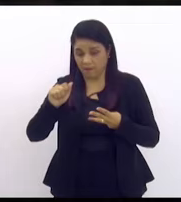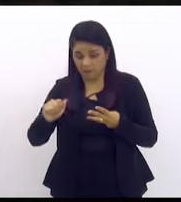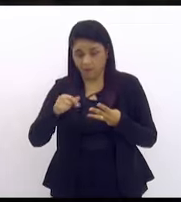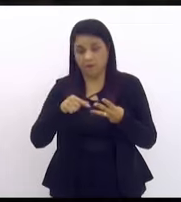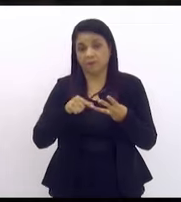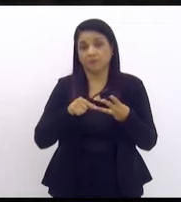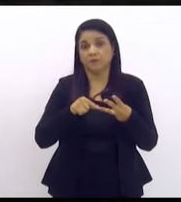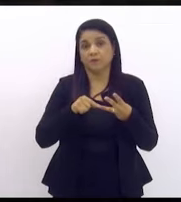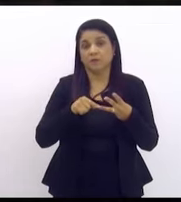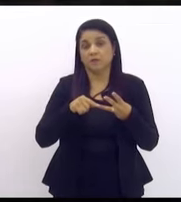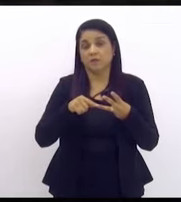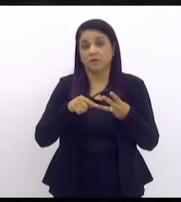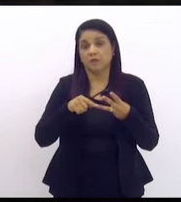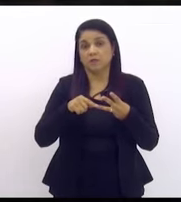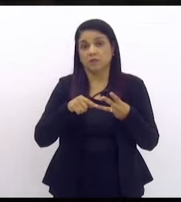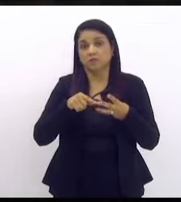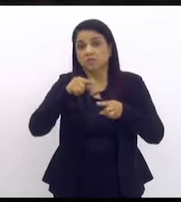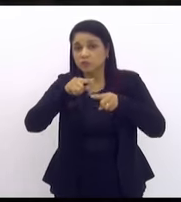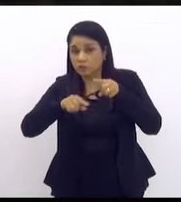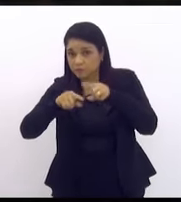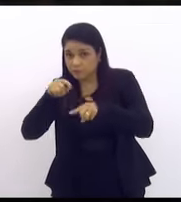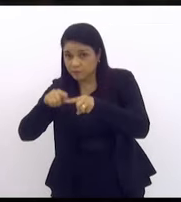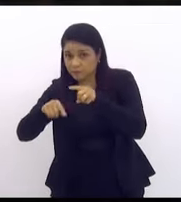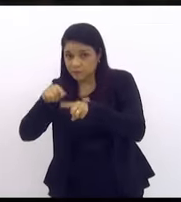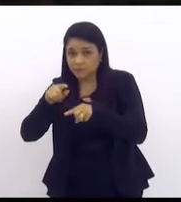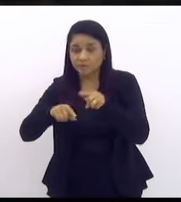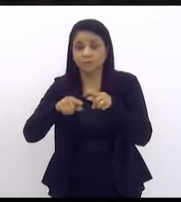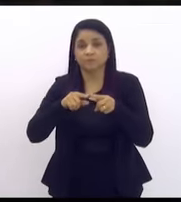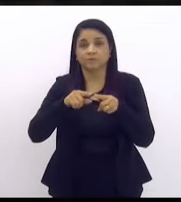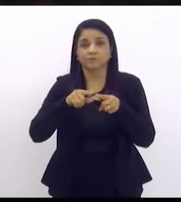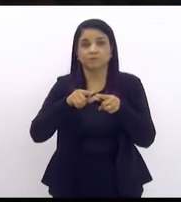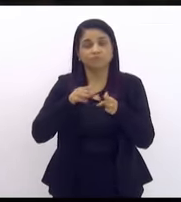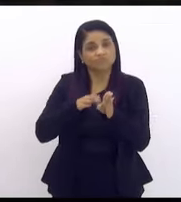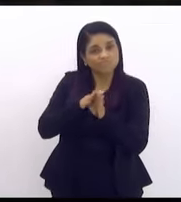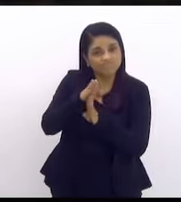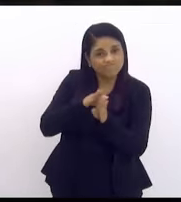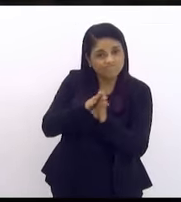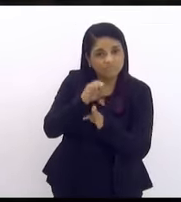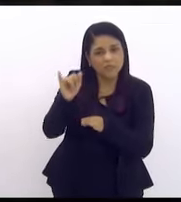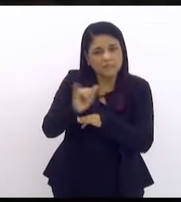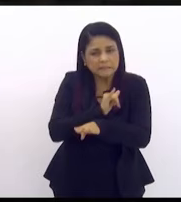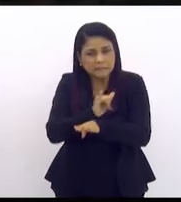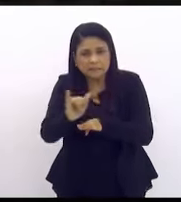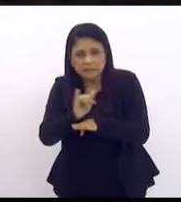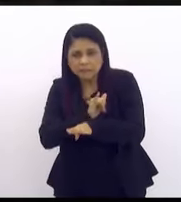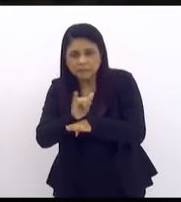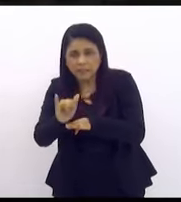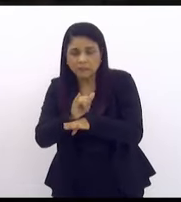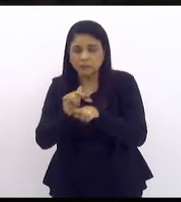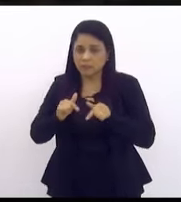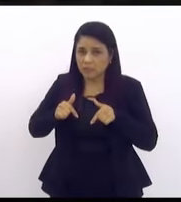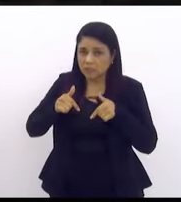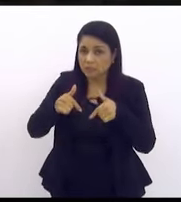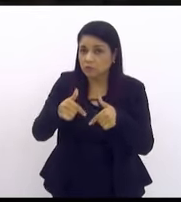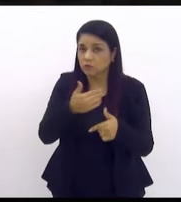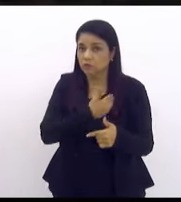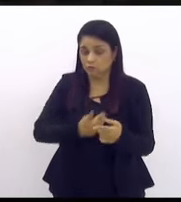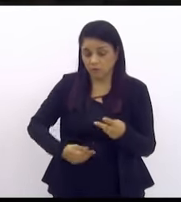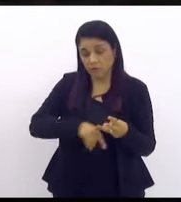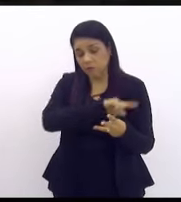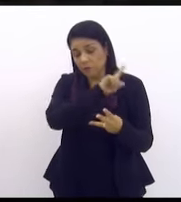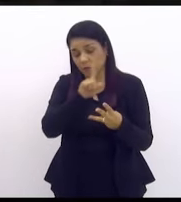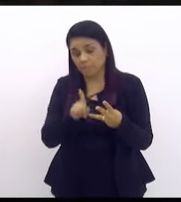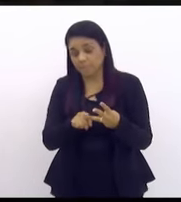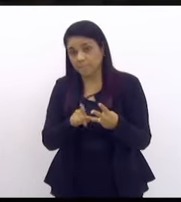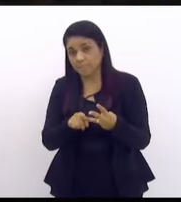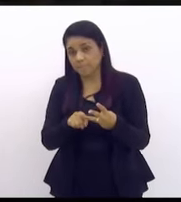e produtos que orientarão a forma estratégica das ações do governo. E, por